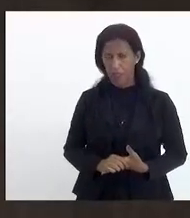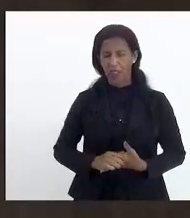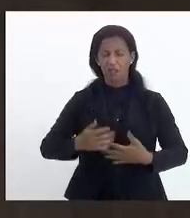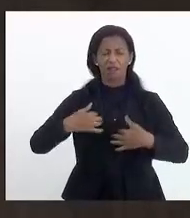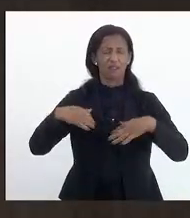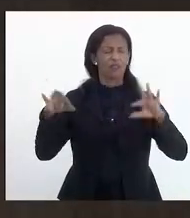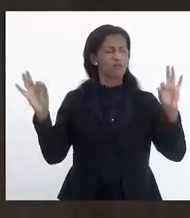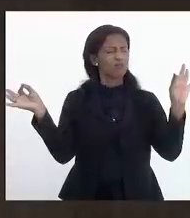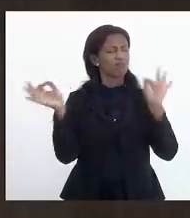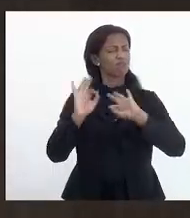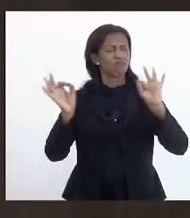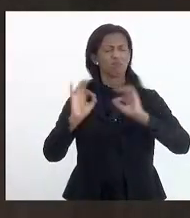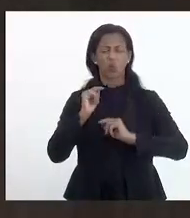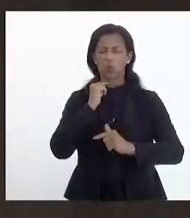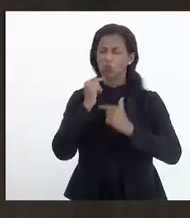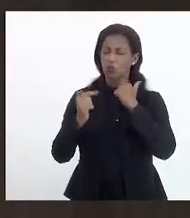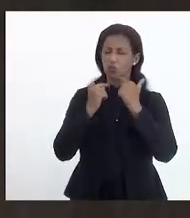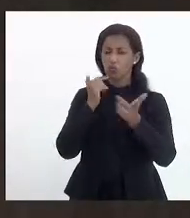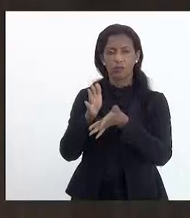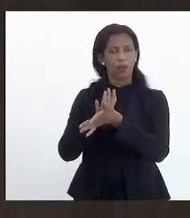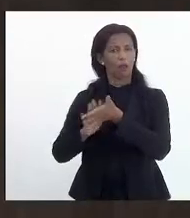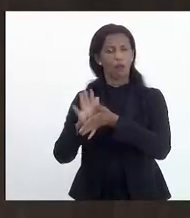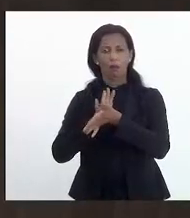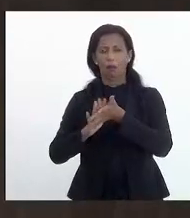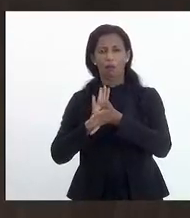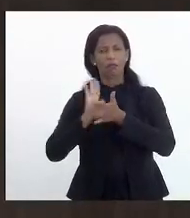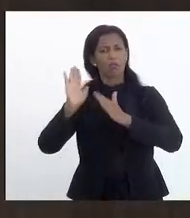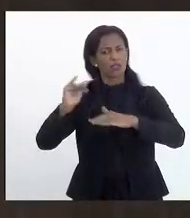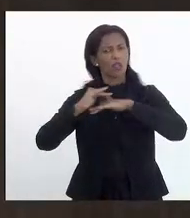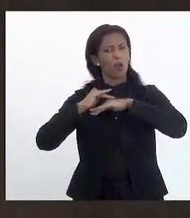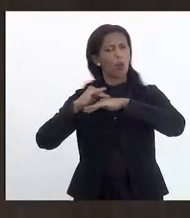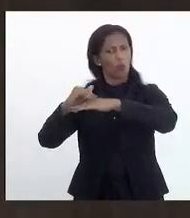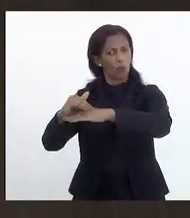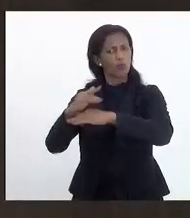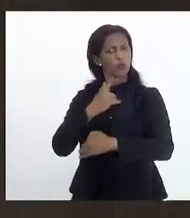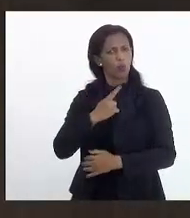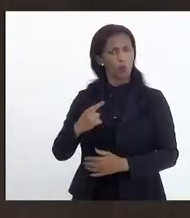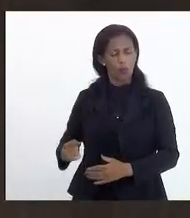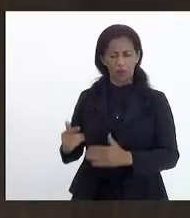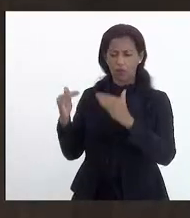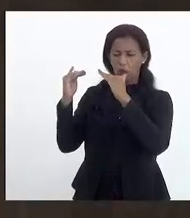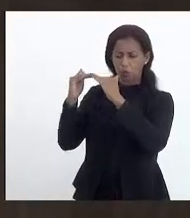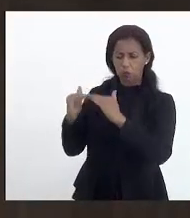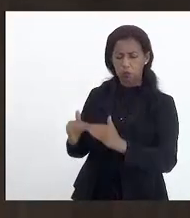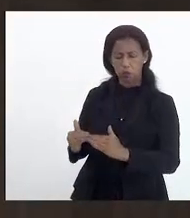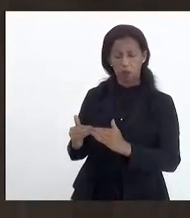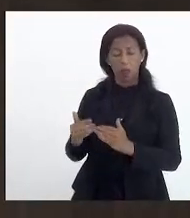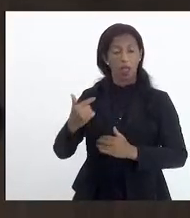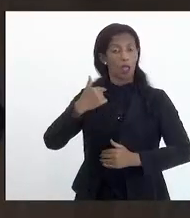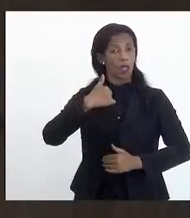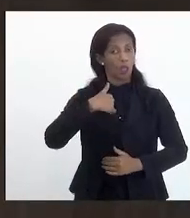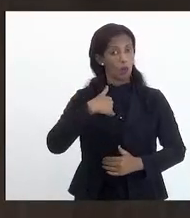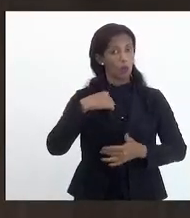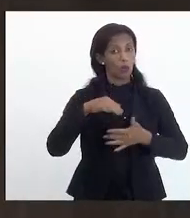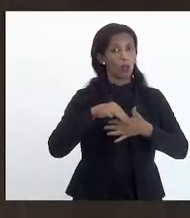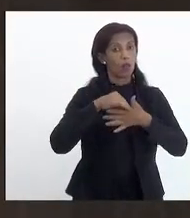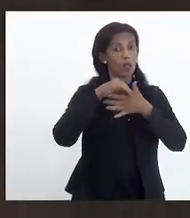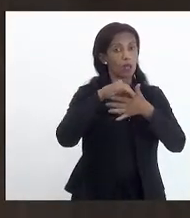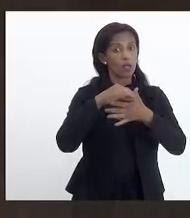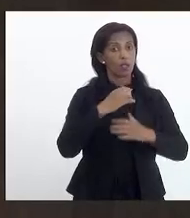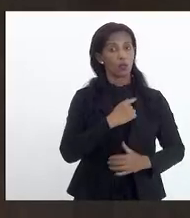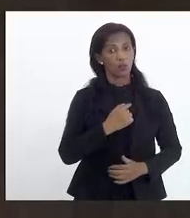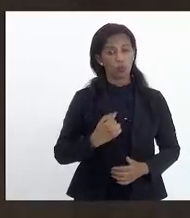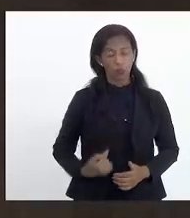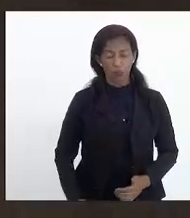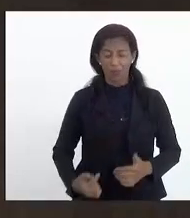maneira nenhuma duvidar daquilo que Vossa Excelência conversou com o governador, é que, como líder do governo, o líder do governo